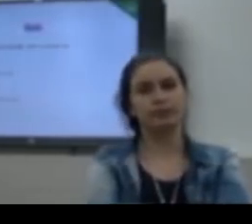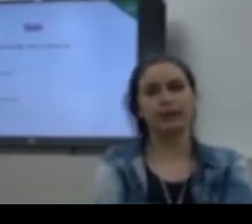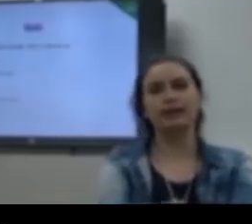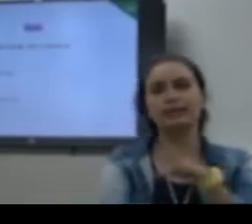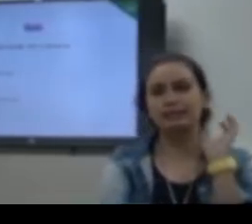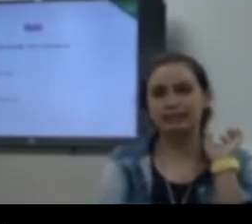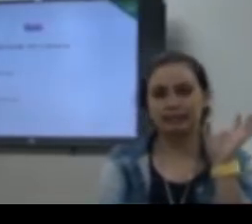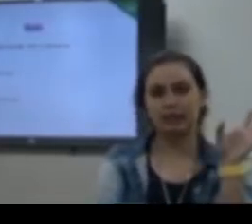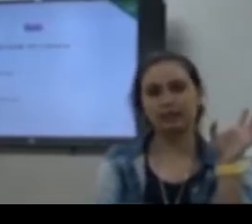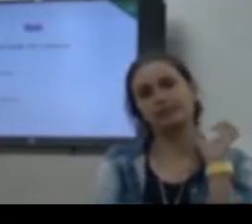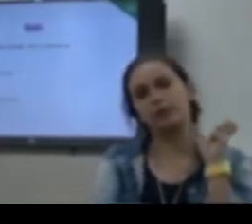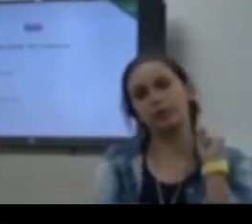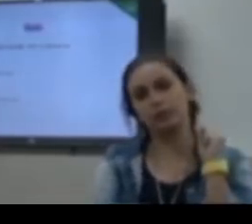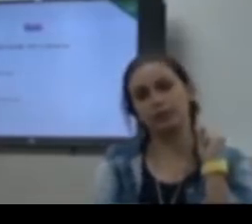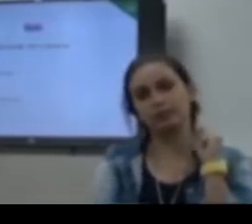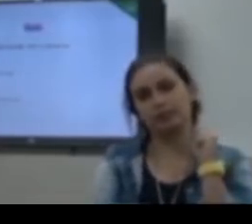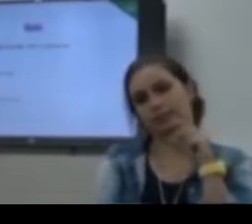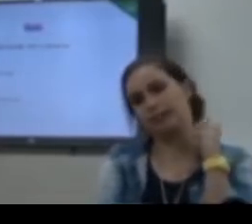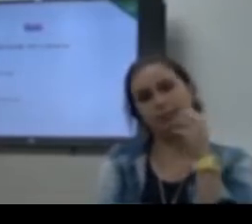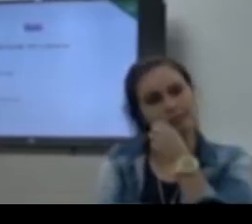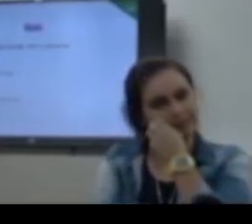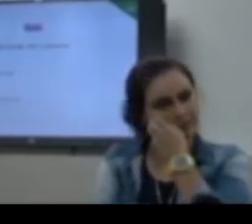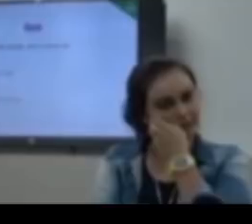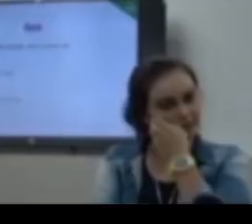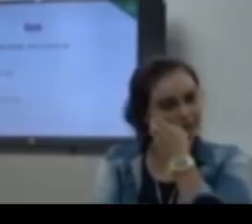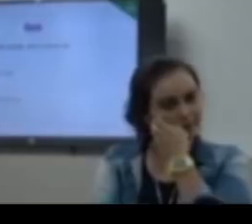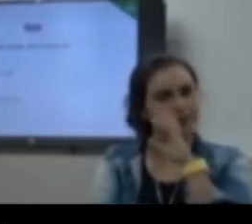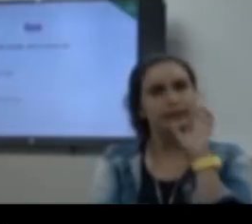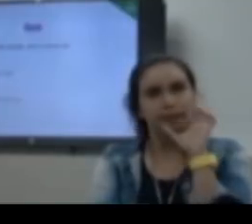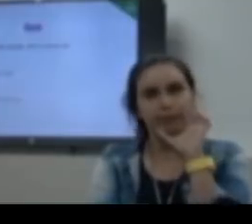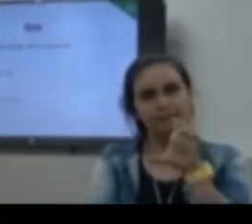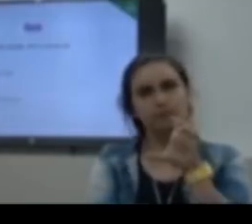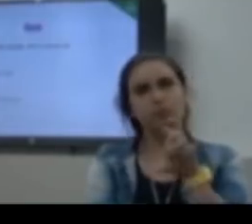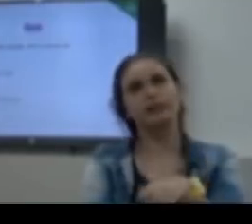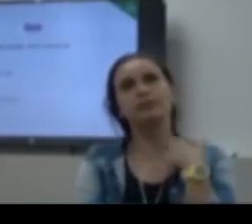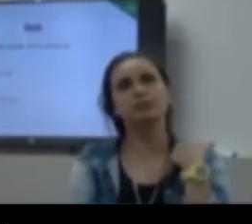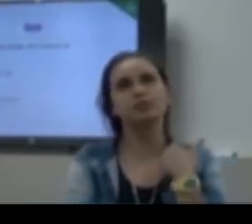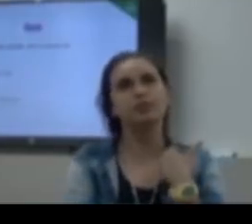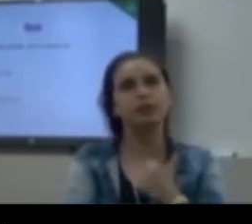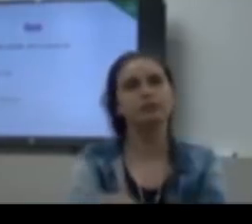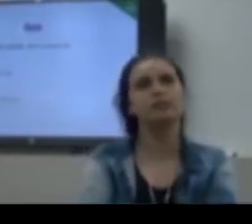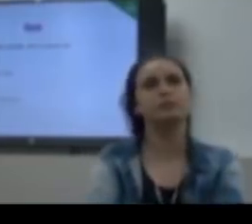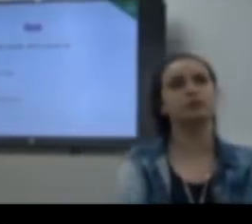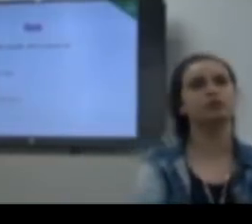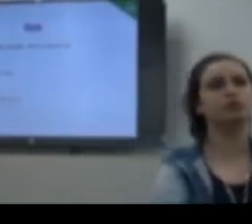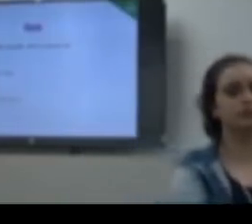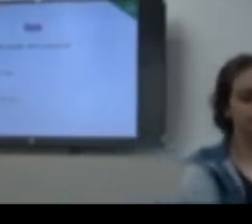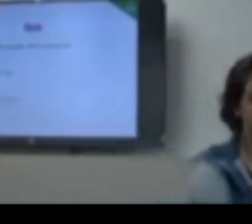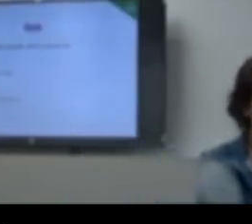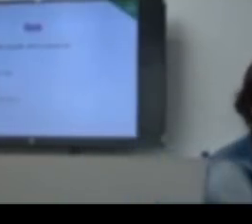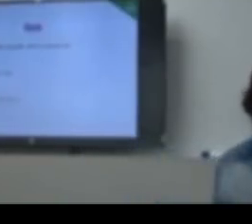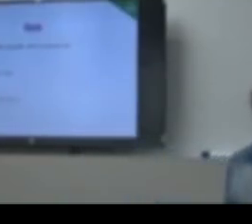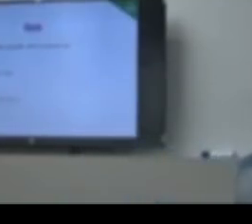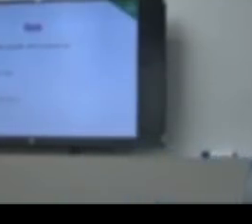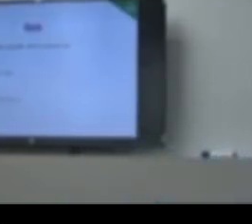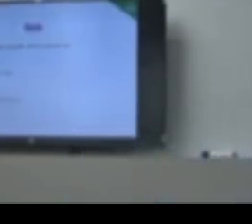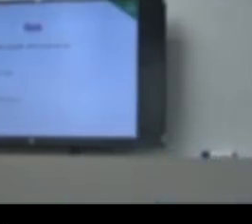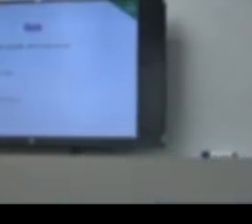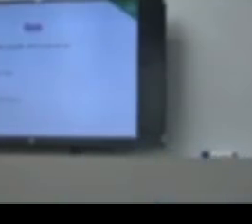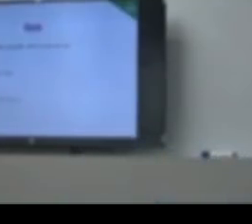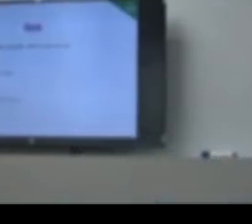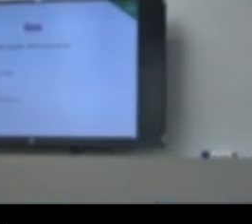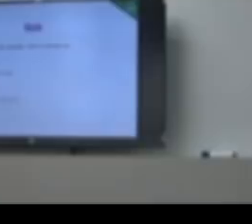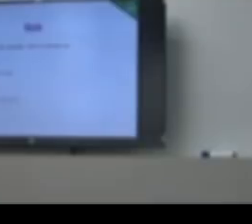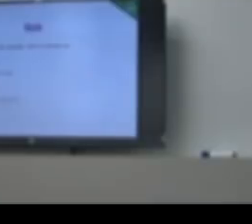aí um pouquinho também. Esse talvez demore um pouco mais para lembrar, porque você tem que lembrar do mapa. Então, pense com cuidado, a gente já volta respondendo junto também.